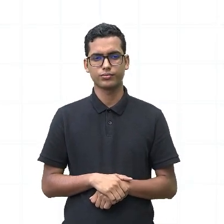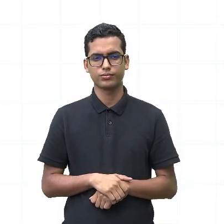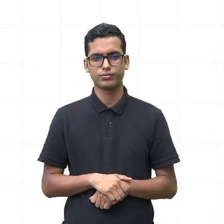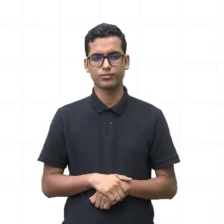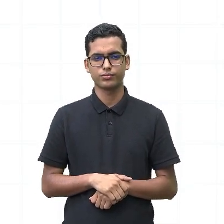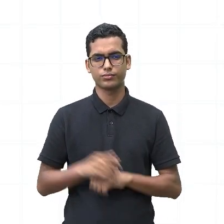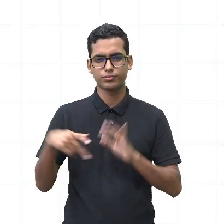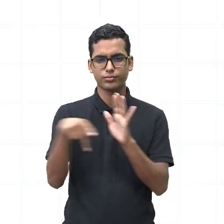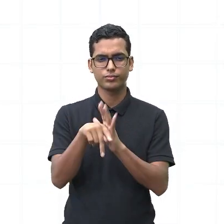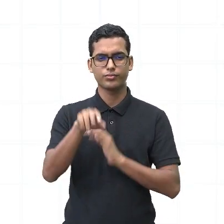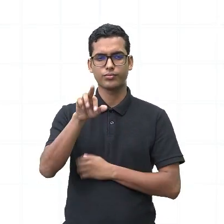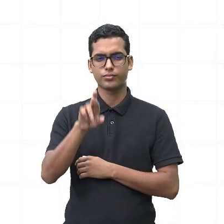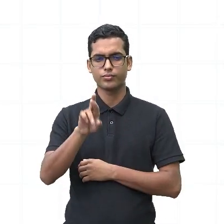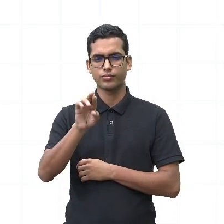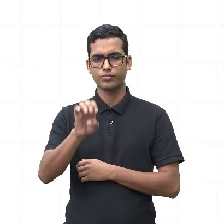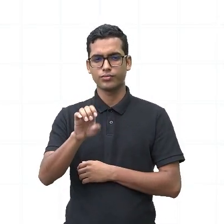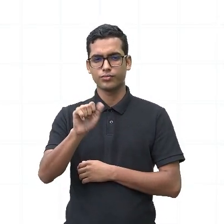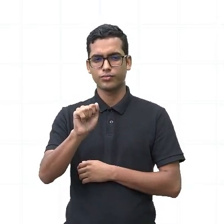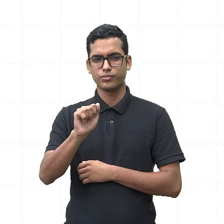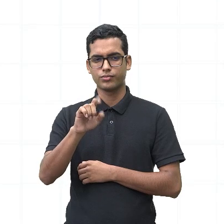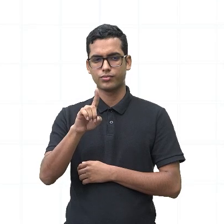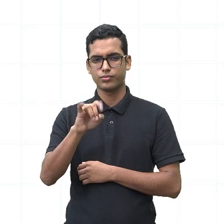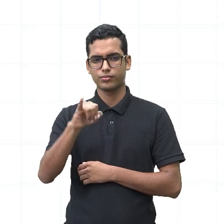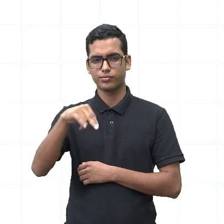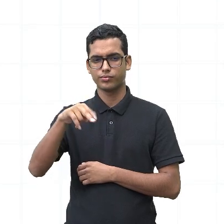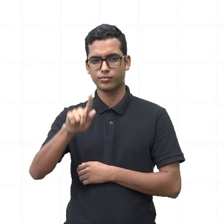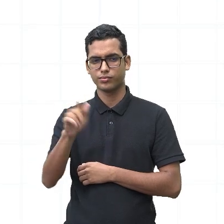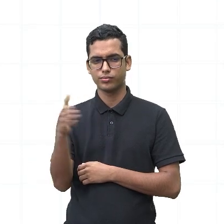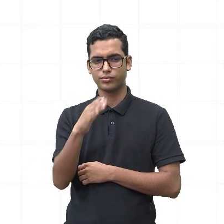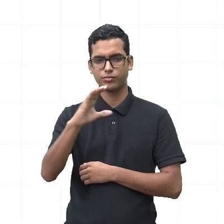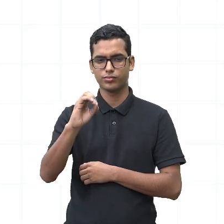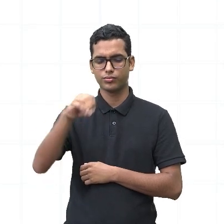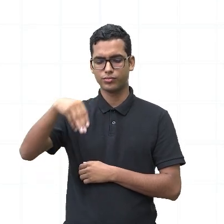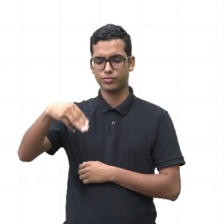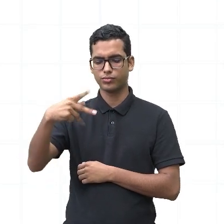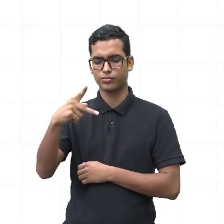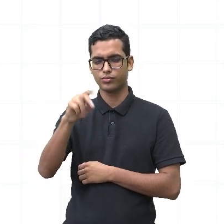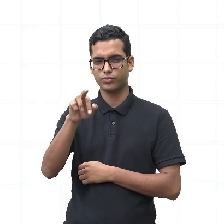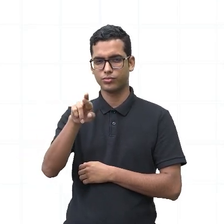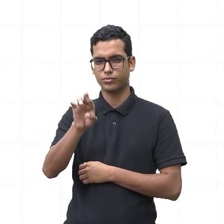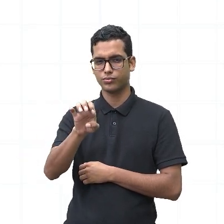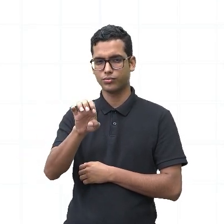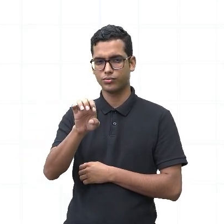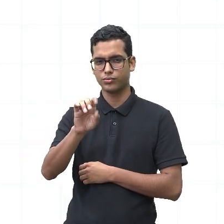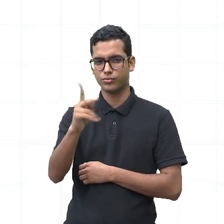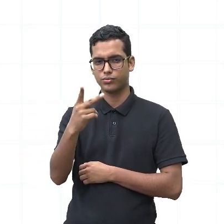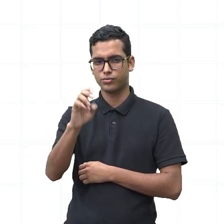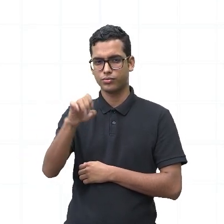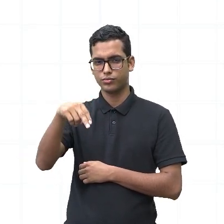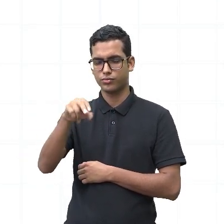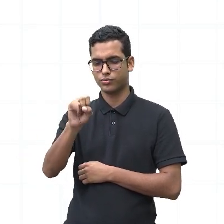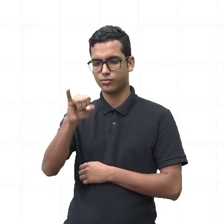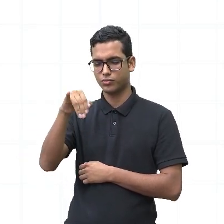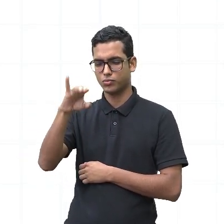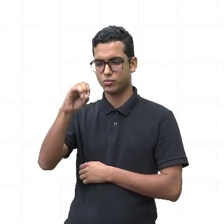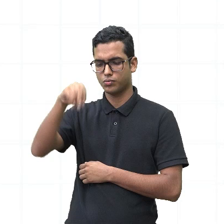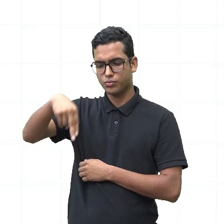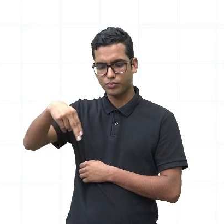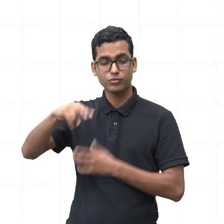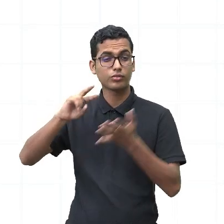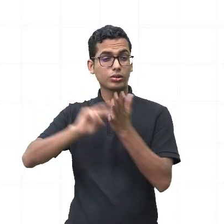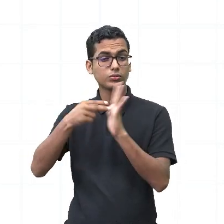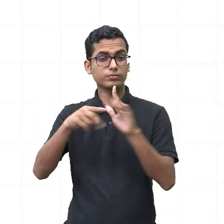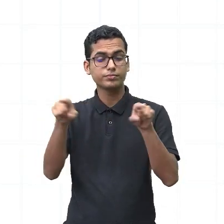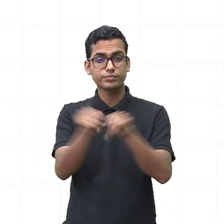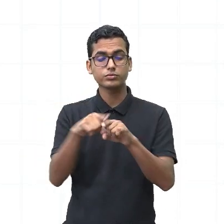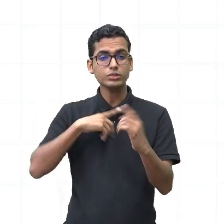de leitura. E temos aqui, né, the bloop. Temos um texto. Vamos